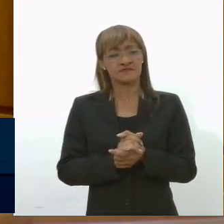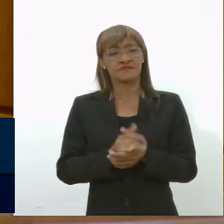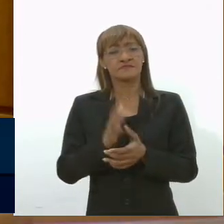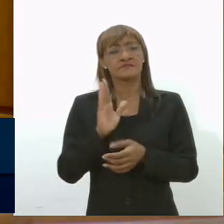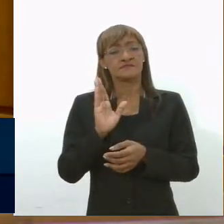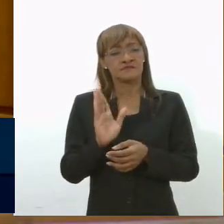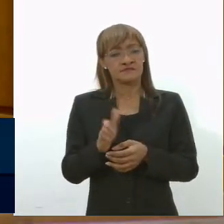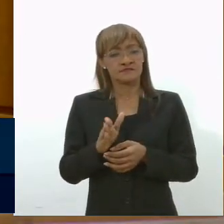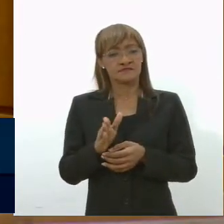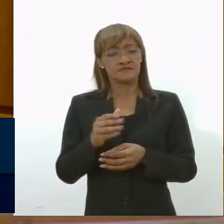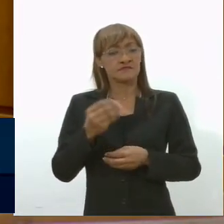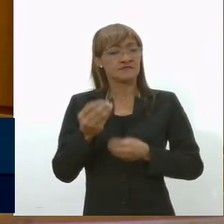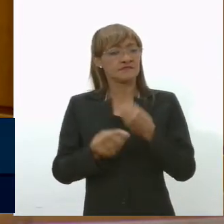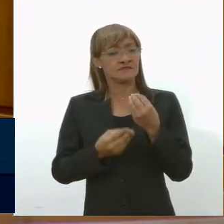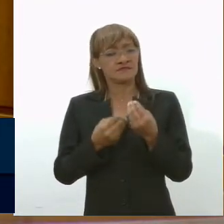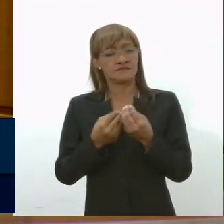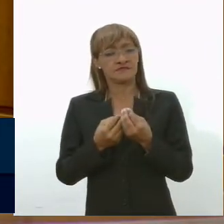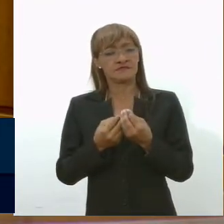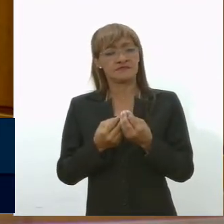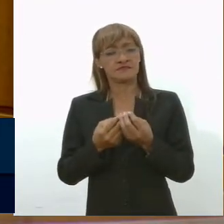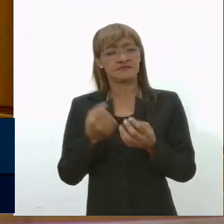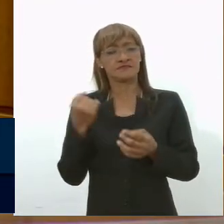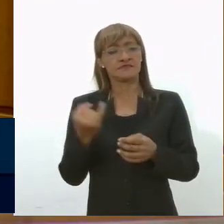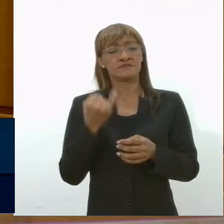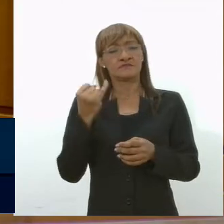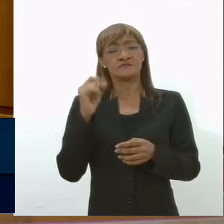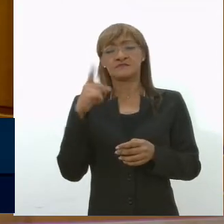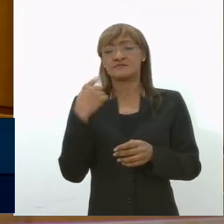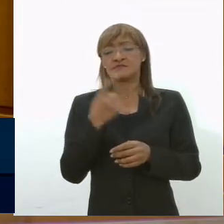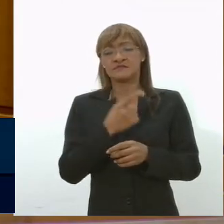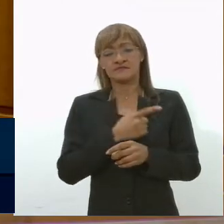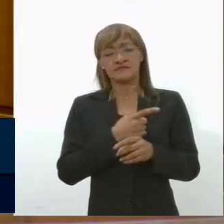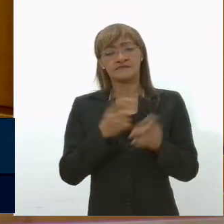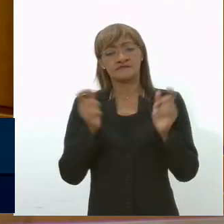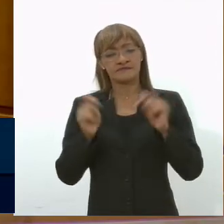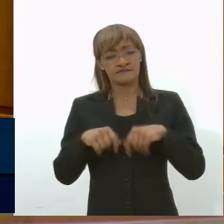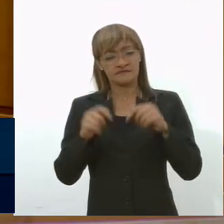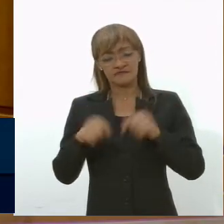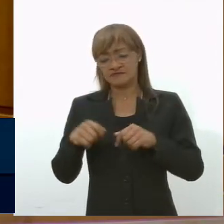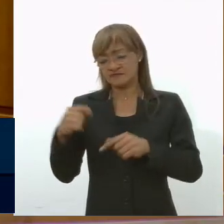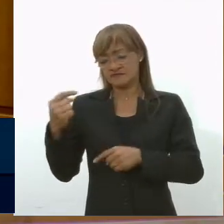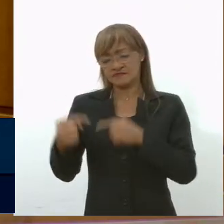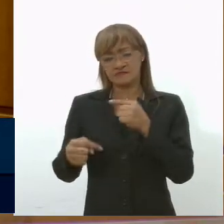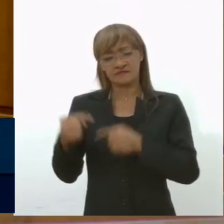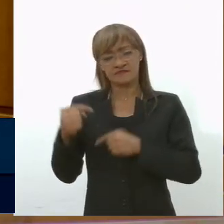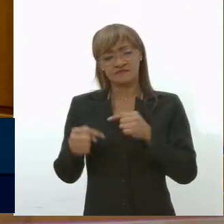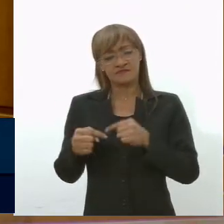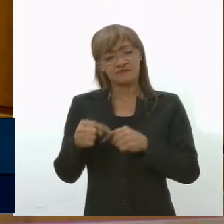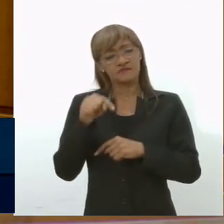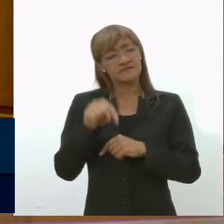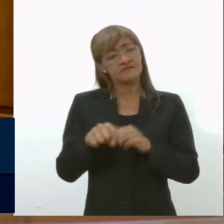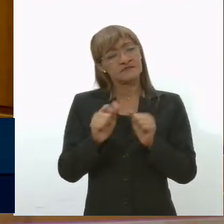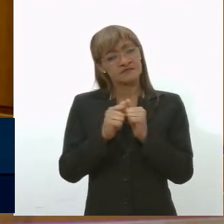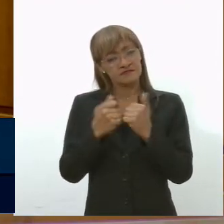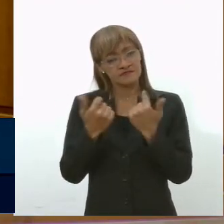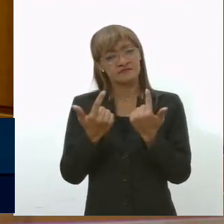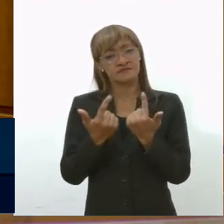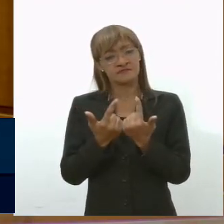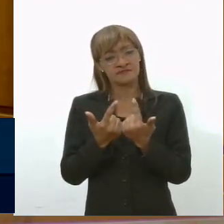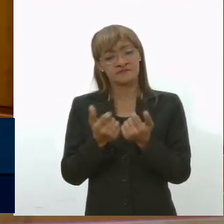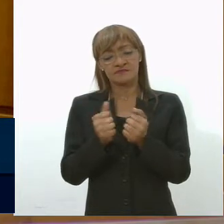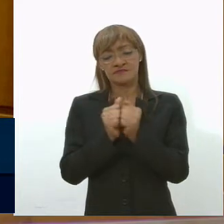questões fundamentais para que nós possamos debater nesta casa e, claro, junto ao Poder